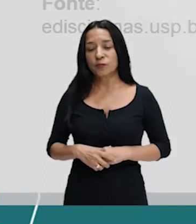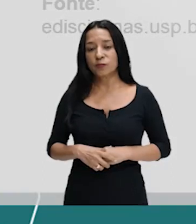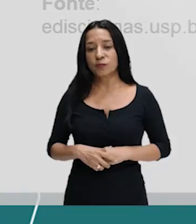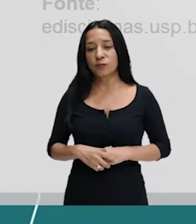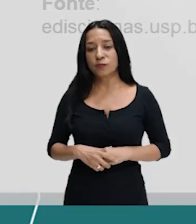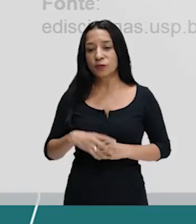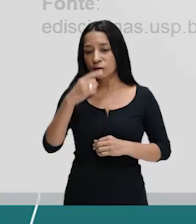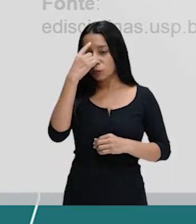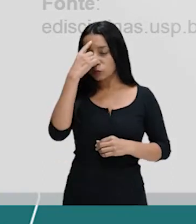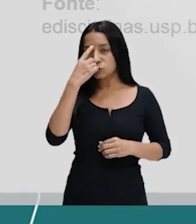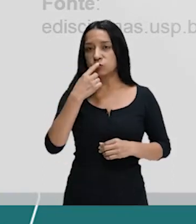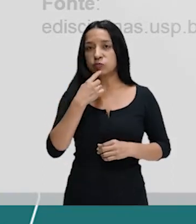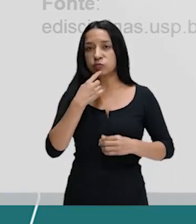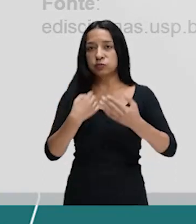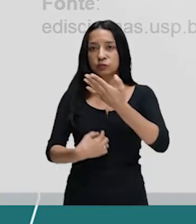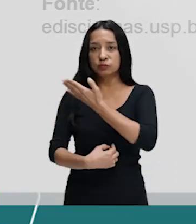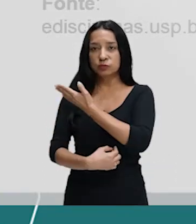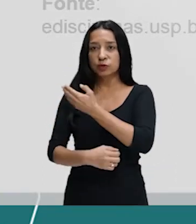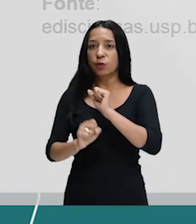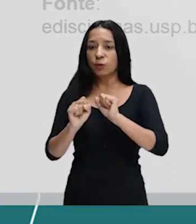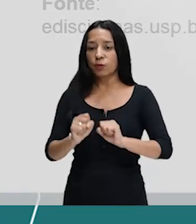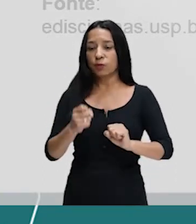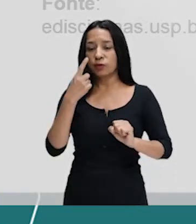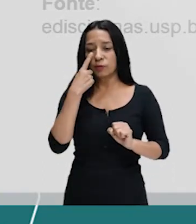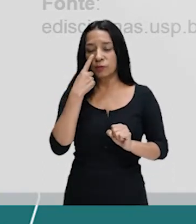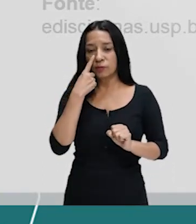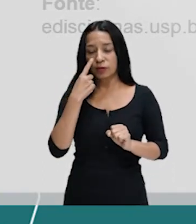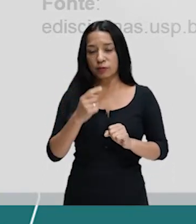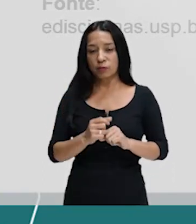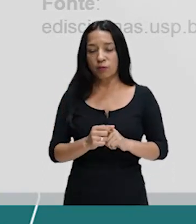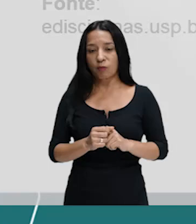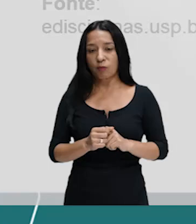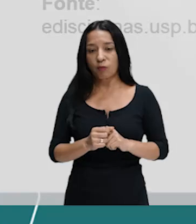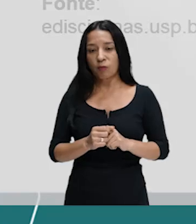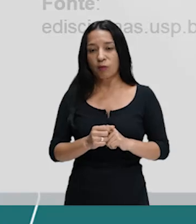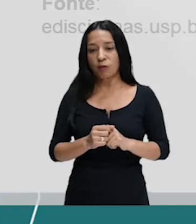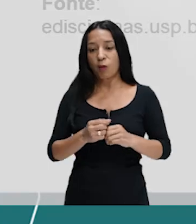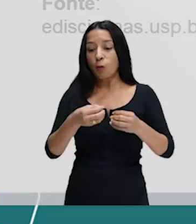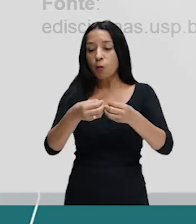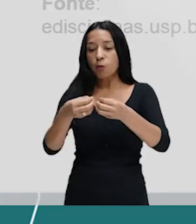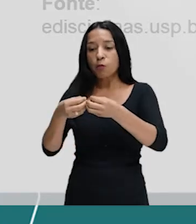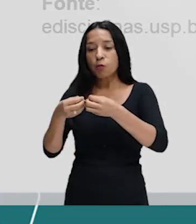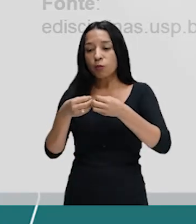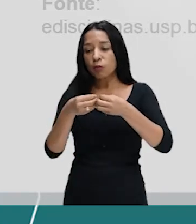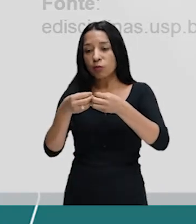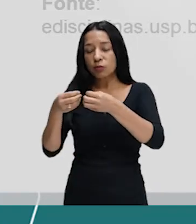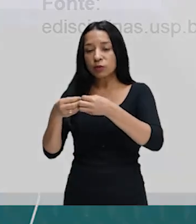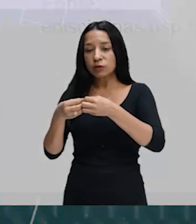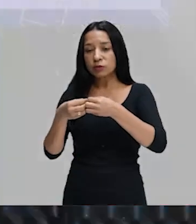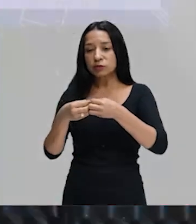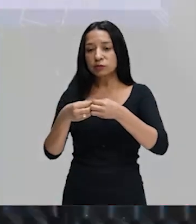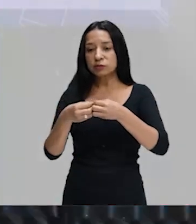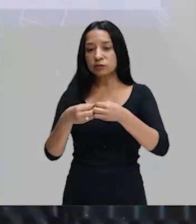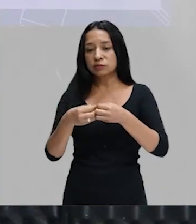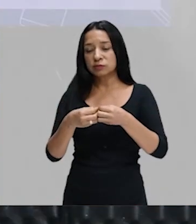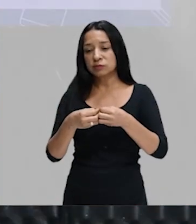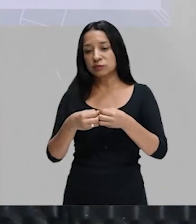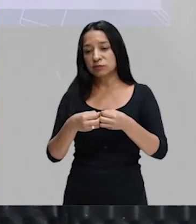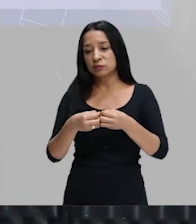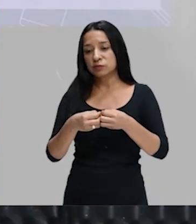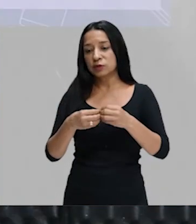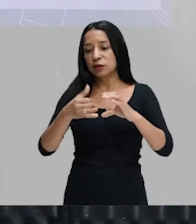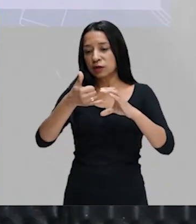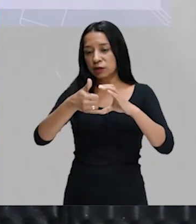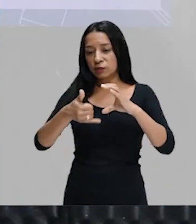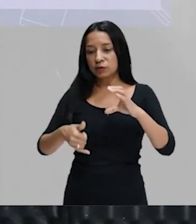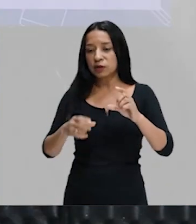Essas duas figuras que vocês podem observar são moléculas de carboidratos que nós